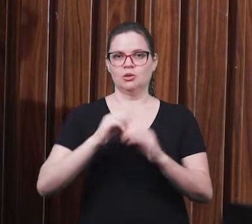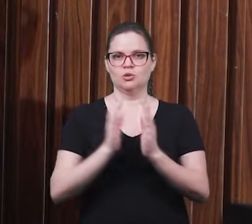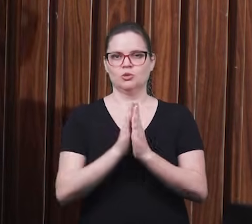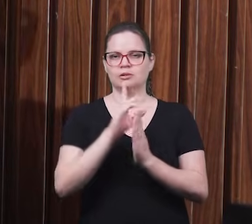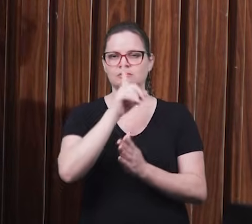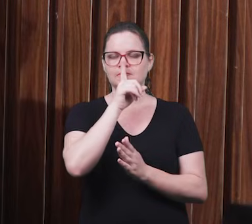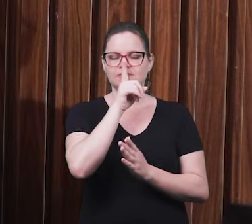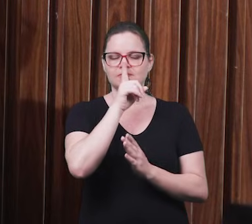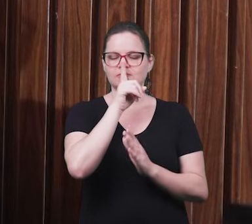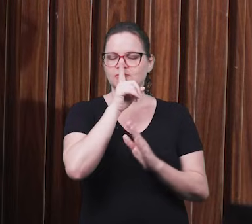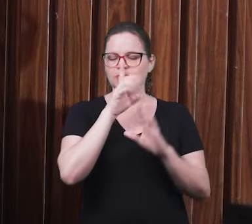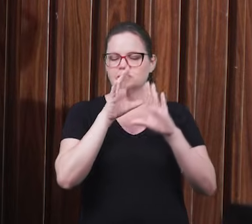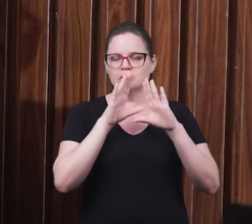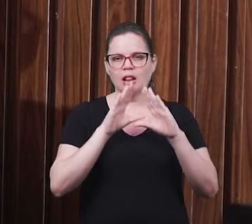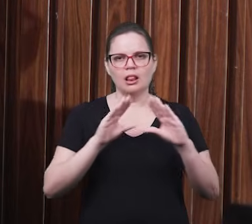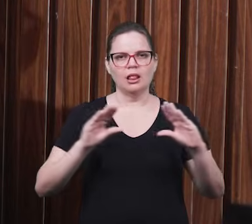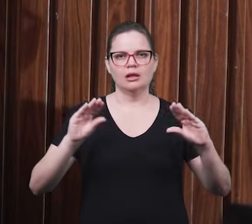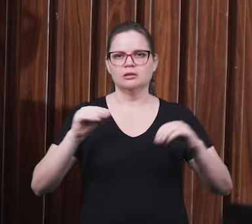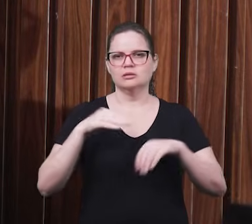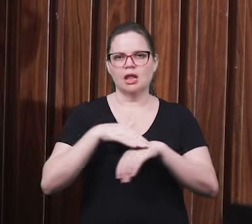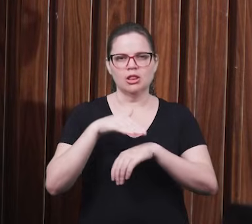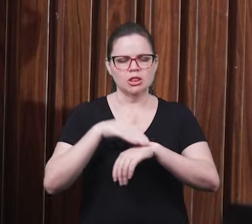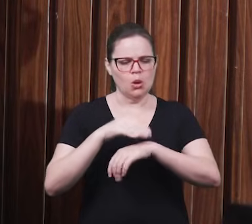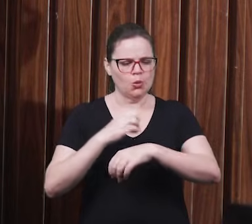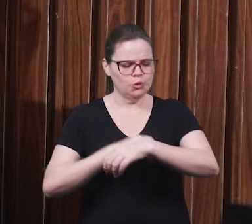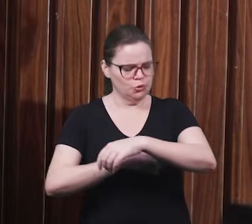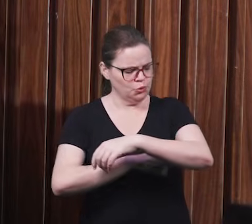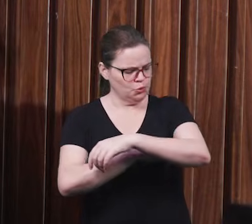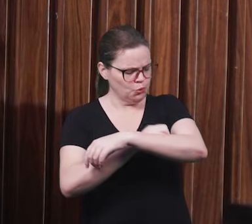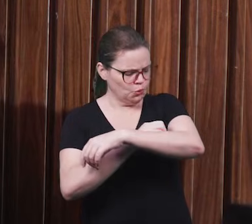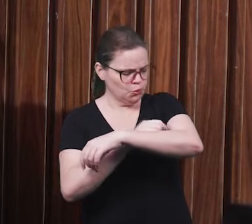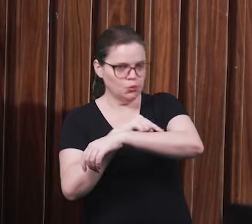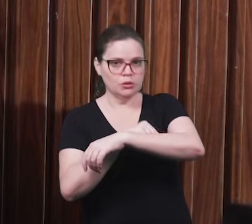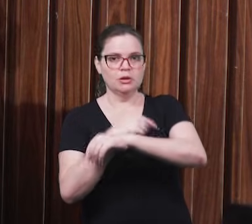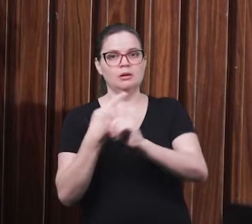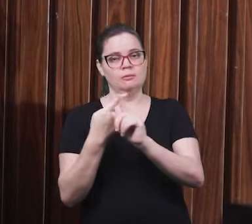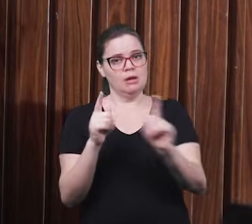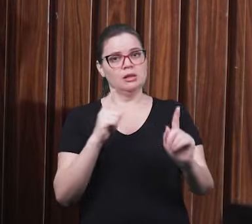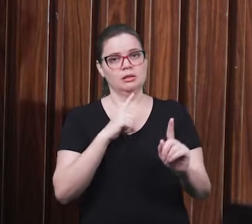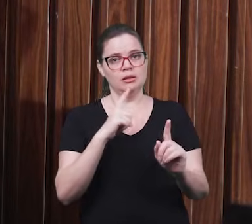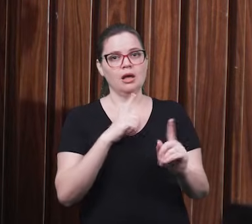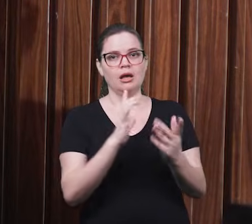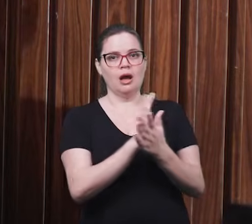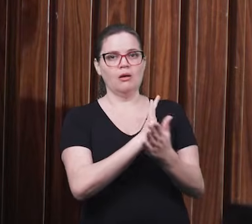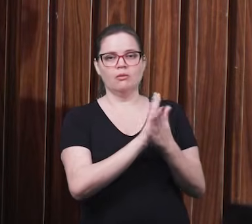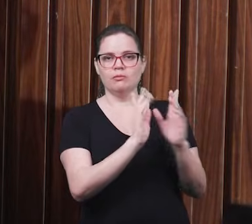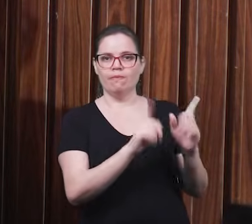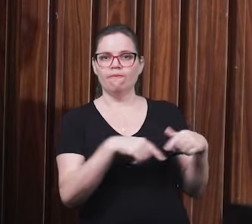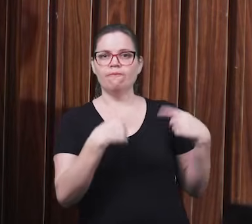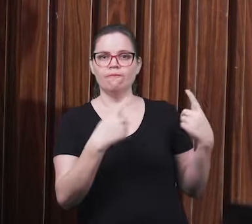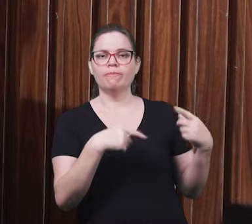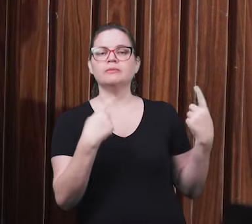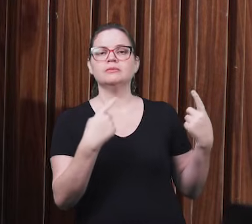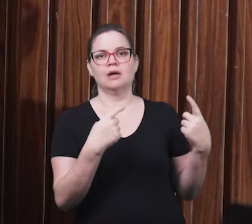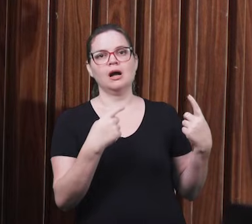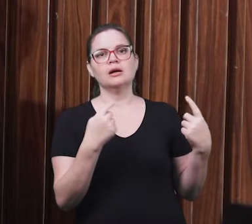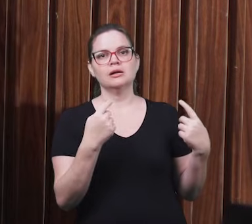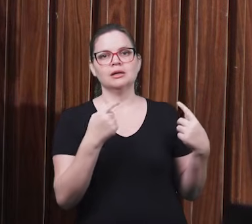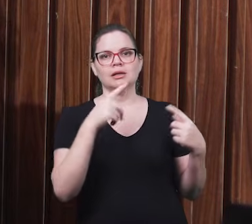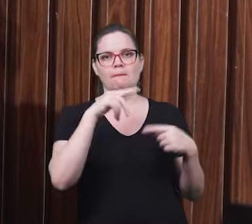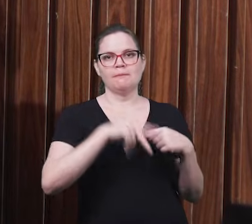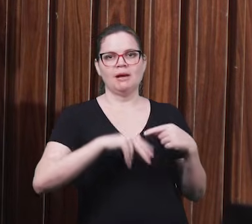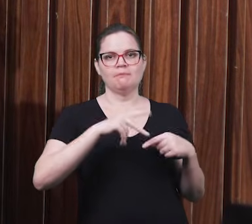né? O silêncio do alvorecer, de um novo dia. Mas há muitos inimigos, né? Há muitas oposições para